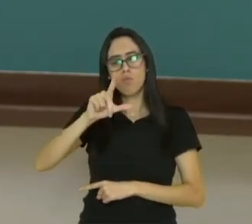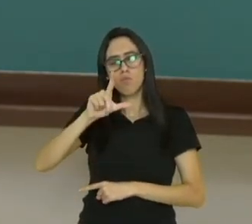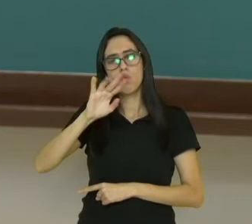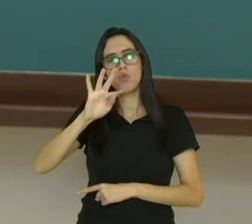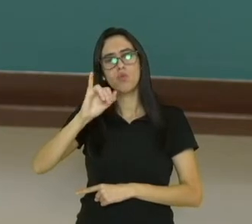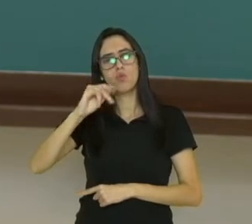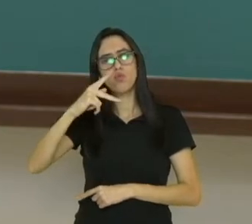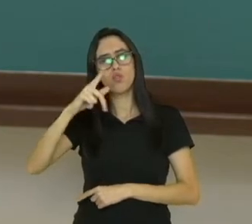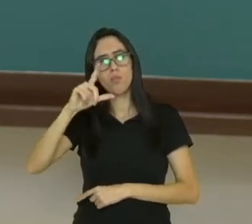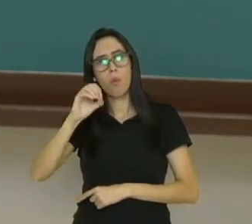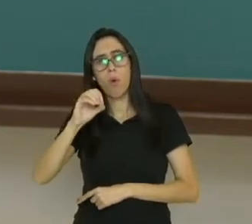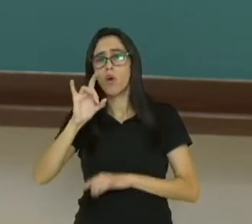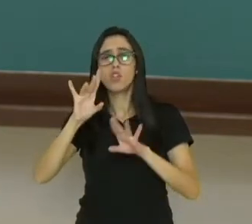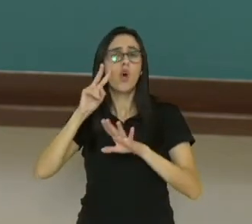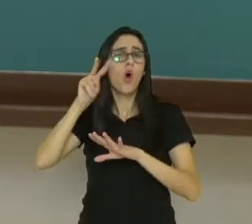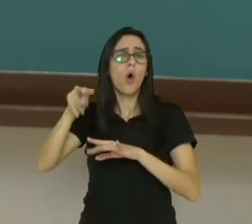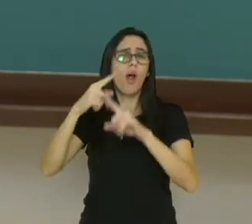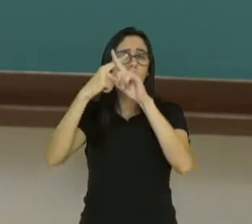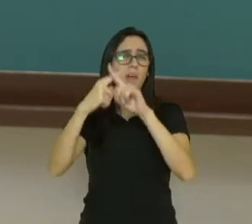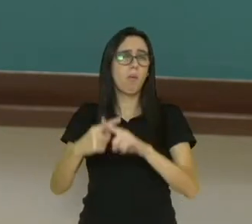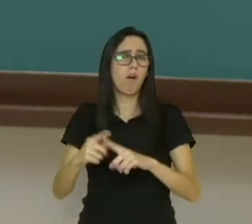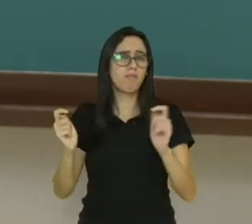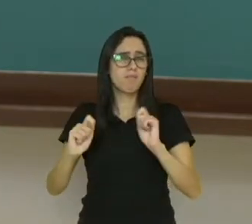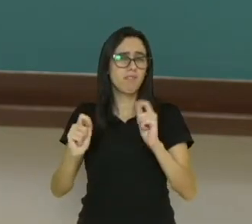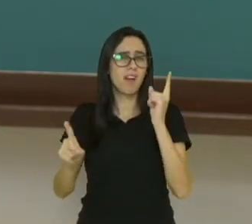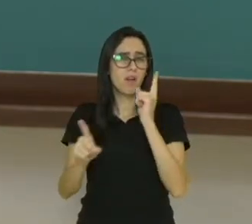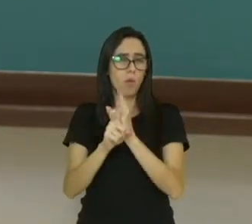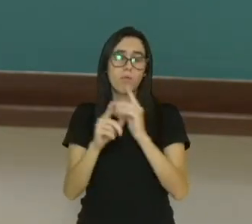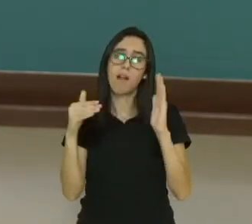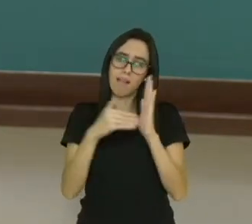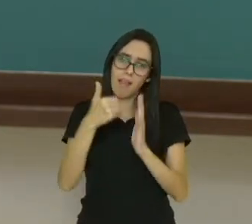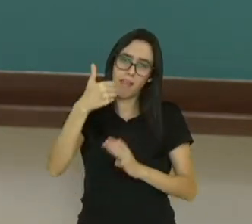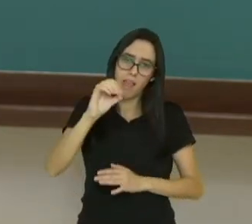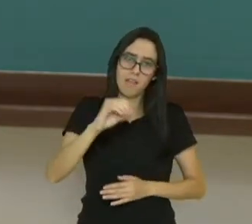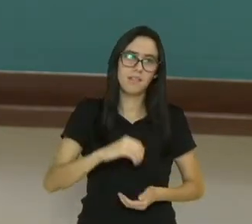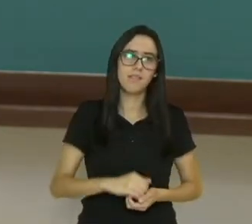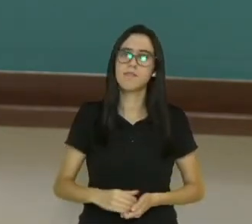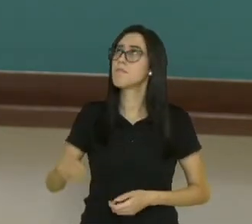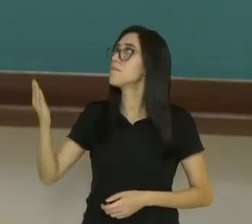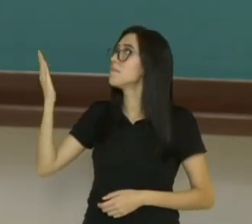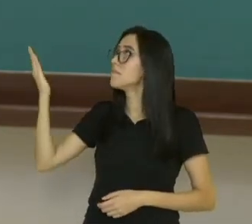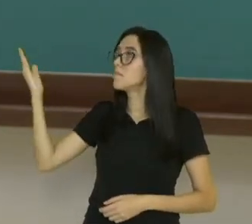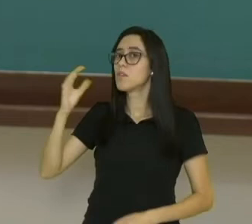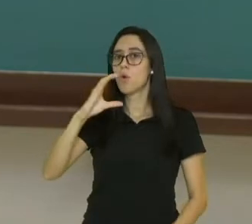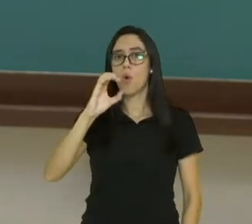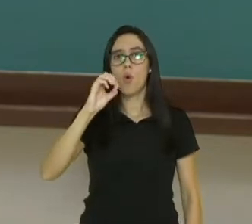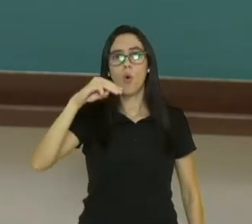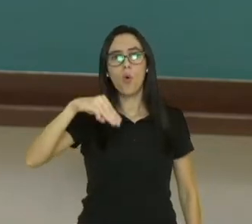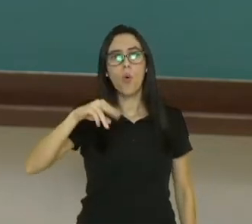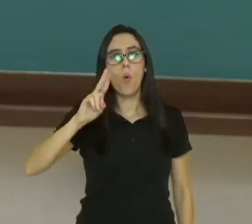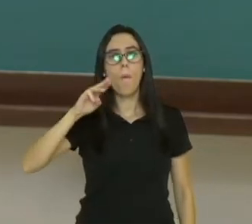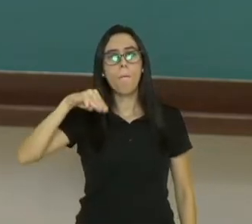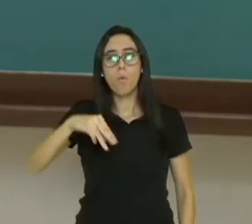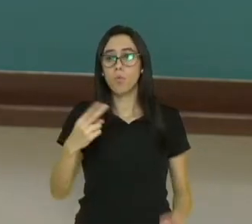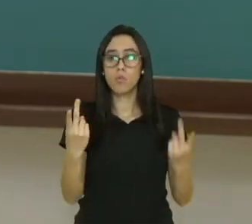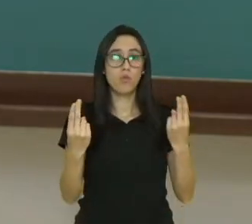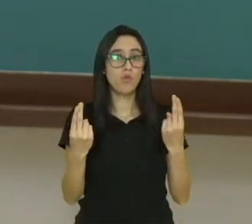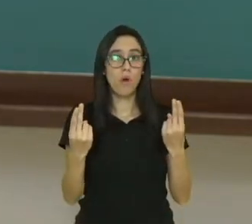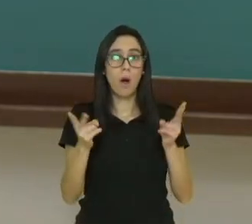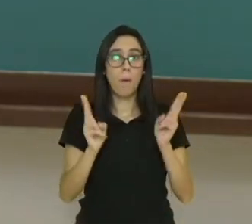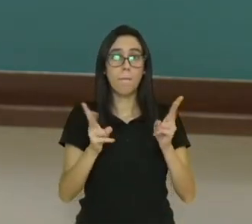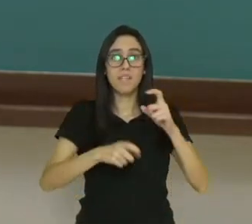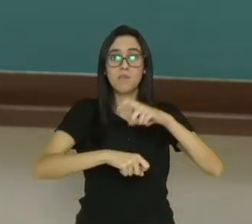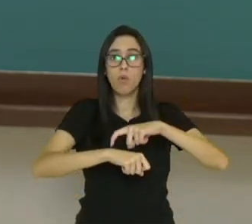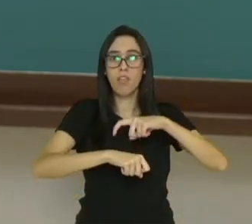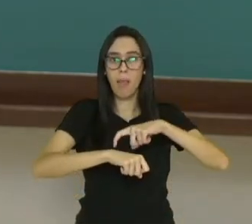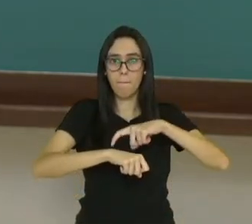olhar na tabuada que eu encontro os múltiplos, pelo menos até 10. E comum quer dizer ao mesmo tempo. Então a definição de